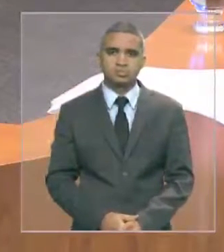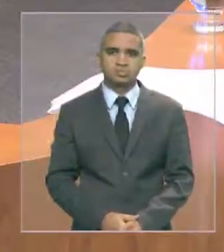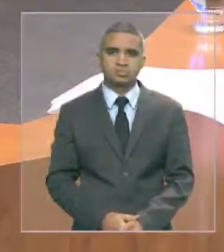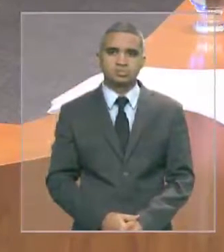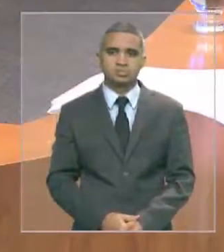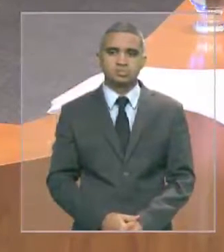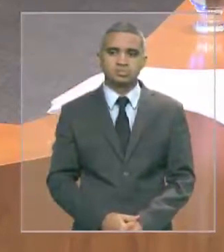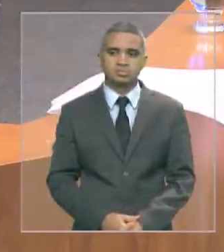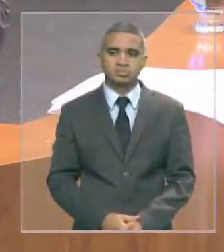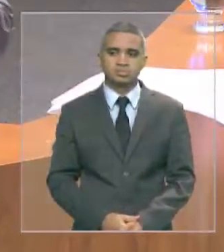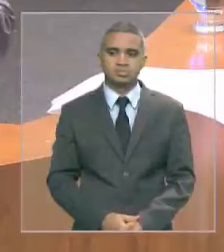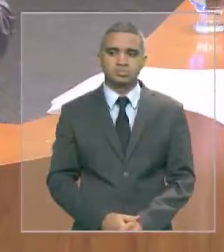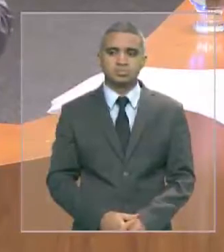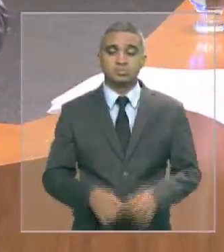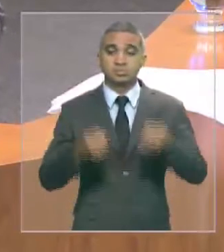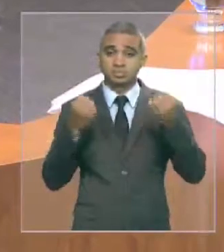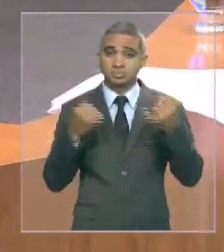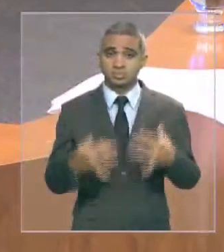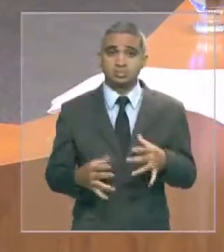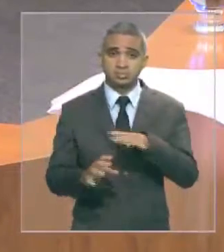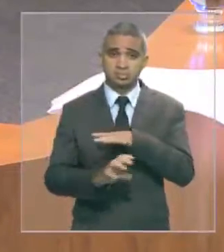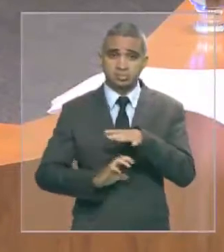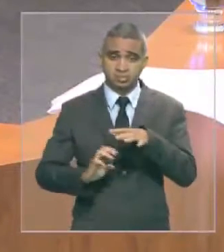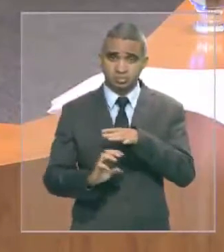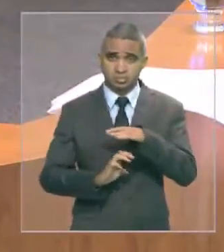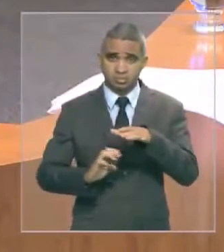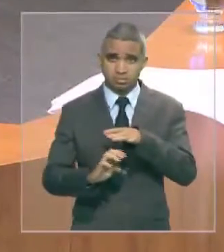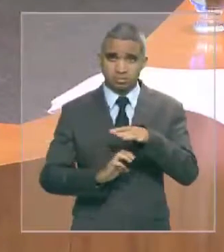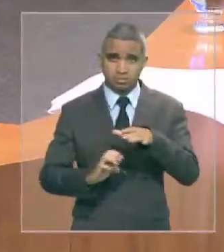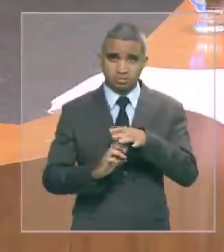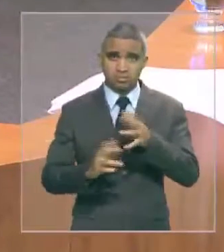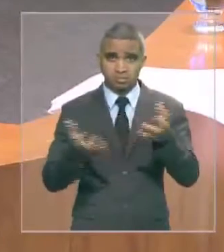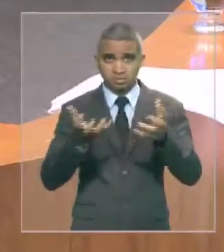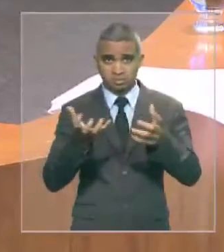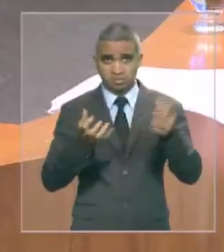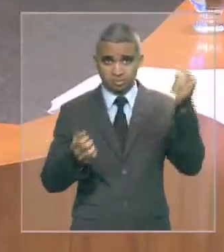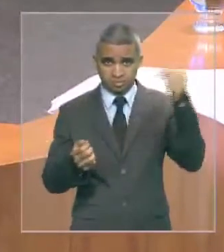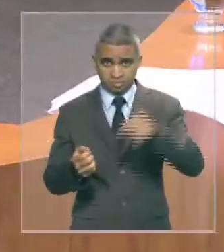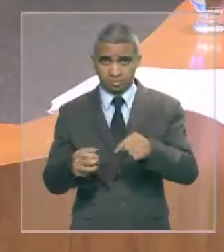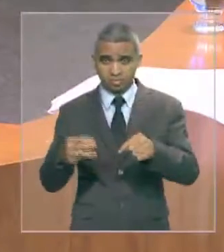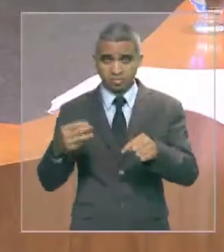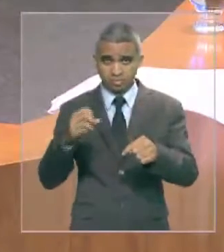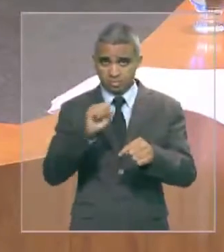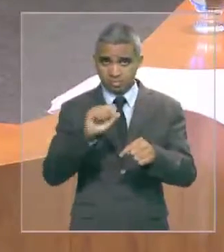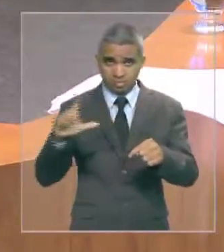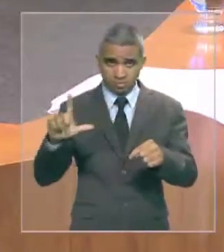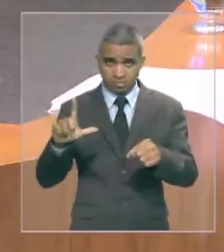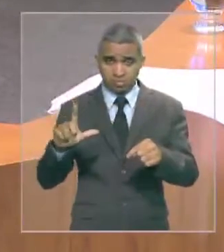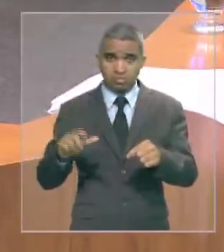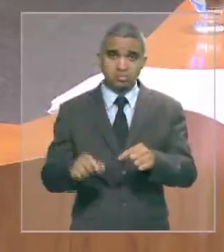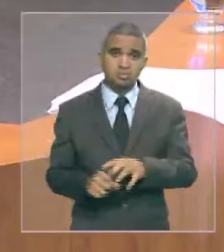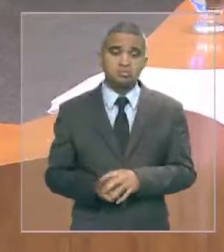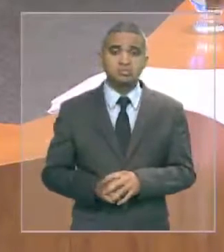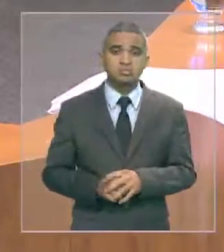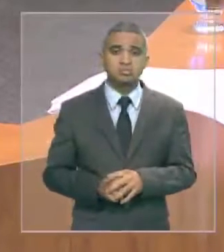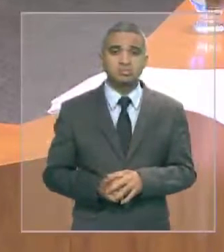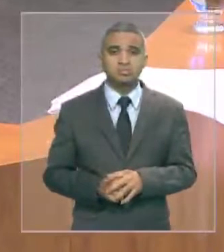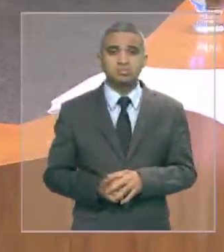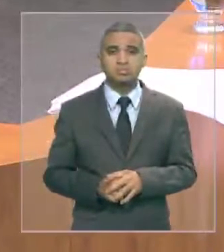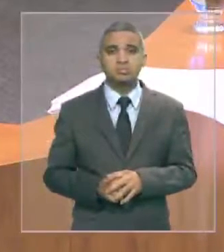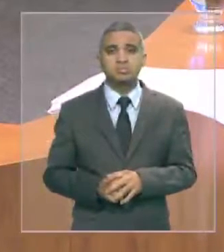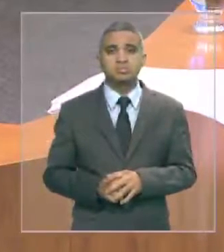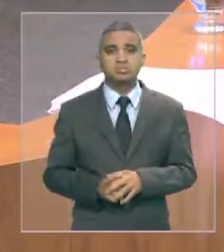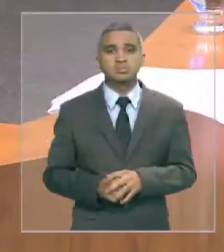as empresas que se propõem vir para o Maranhão não chegariam aqui sem